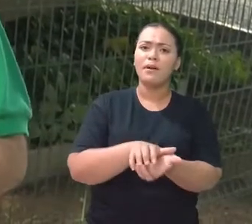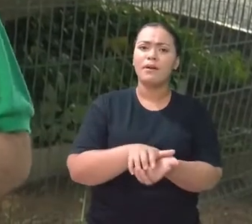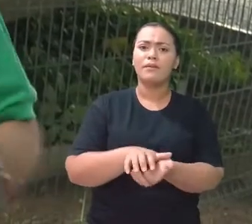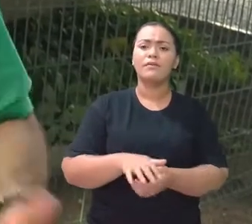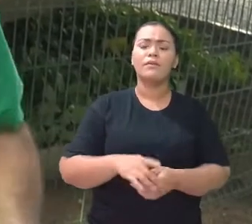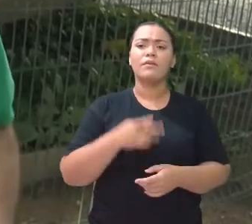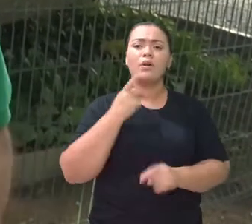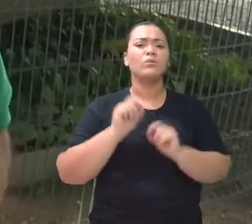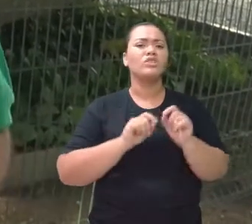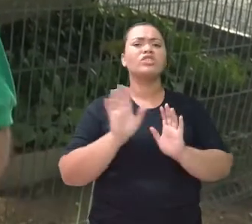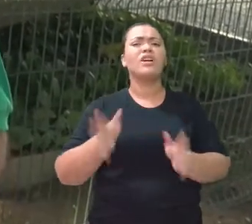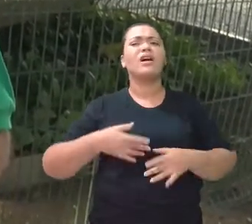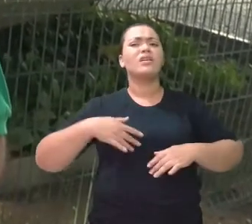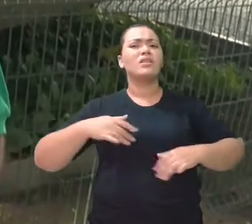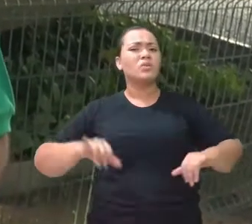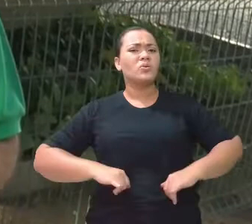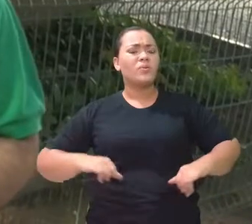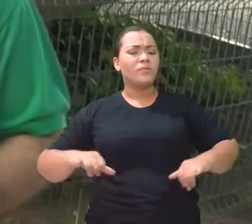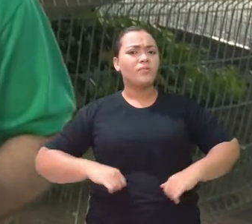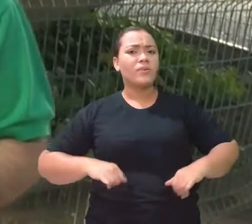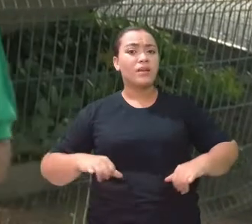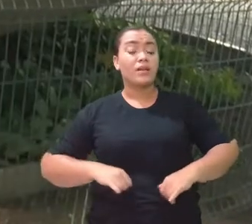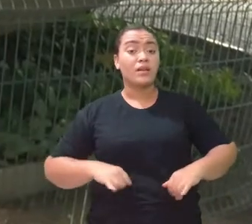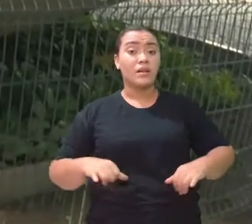né, que já vinha sofrendo com a questão